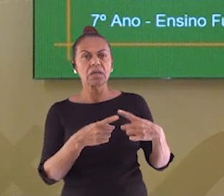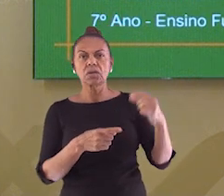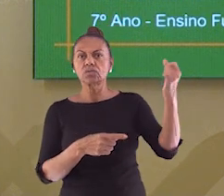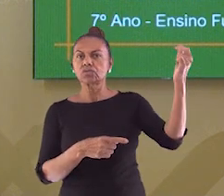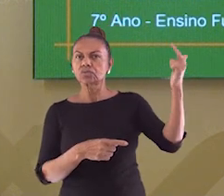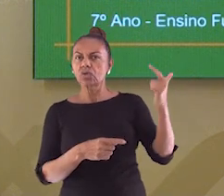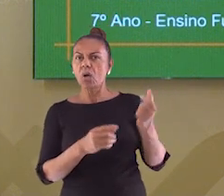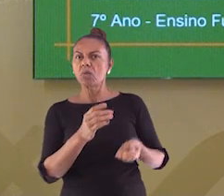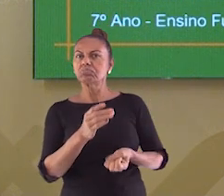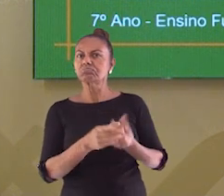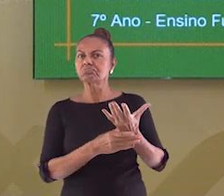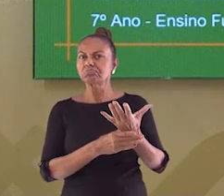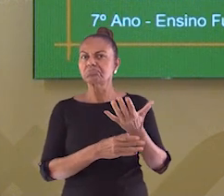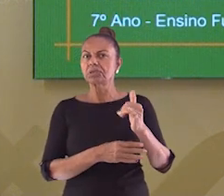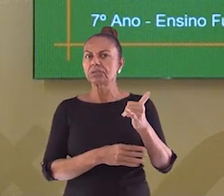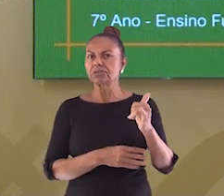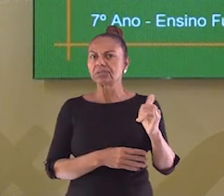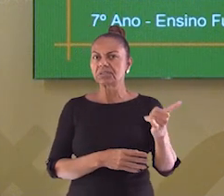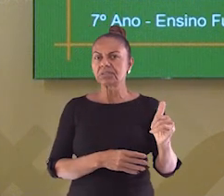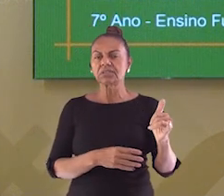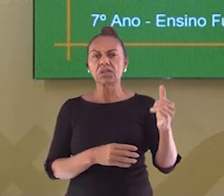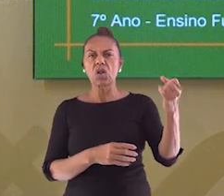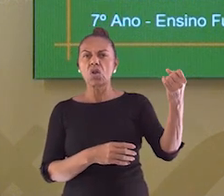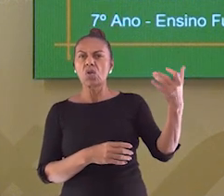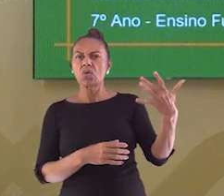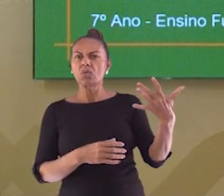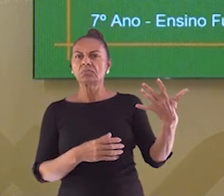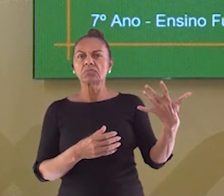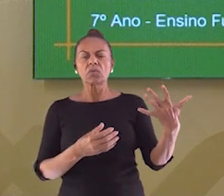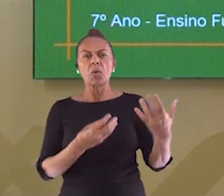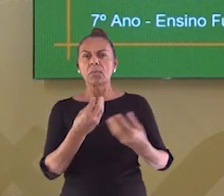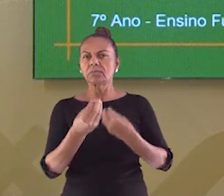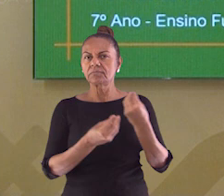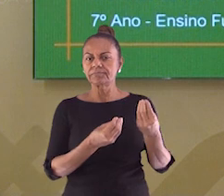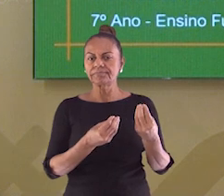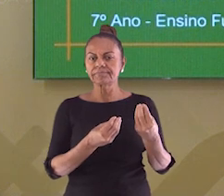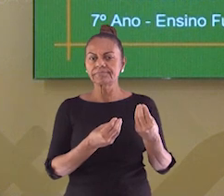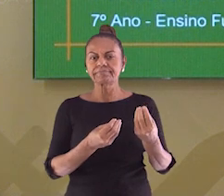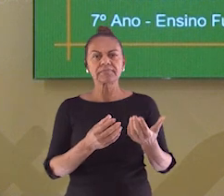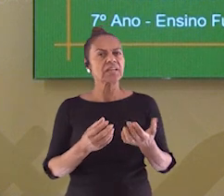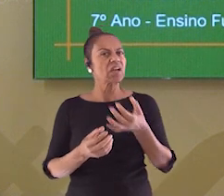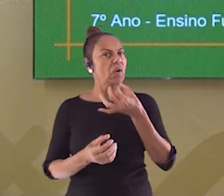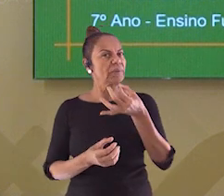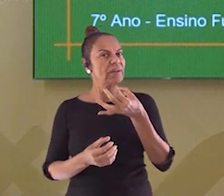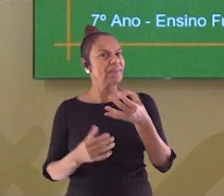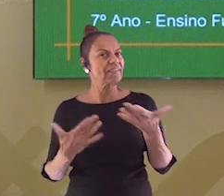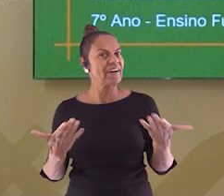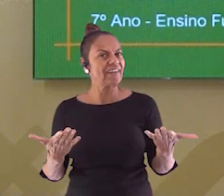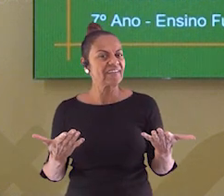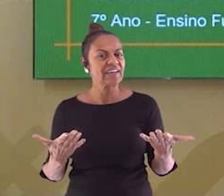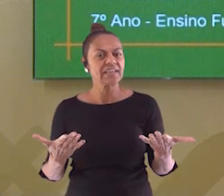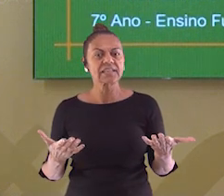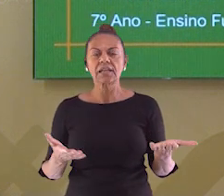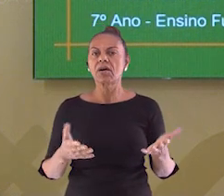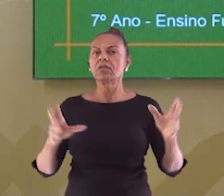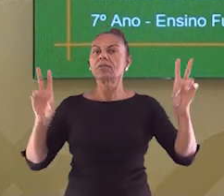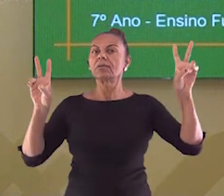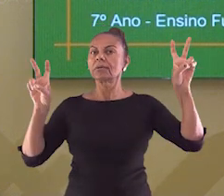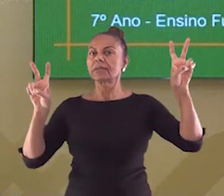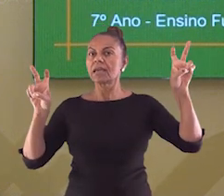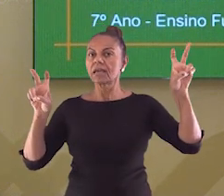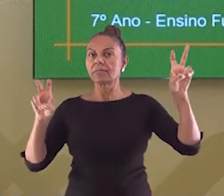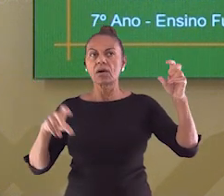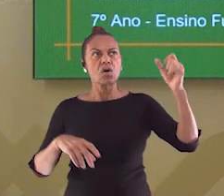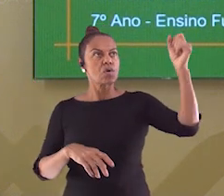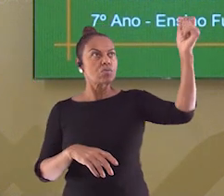luz. O que acham? Vamos ver isso e muito mais na nossa aula de hoje, que é: o sol pode